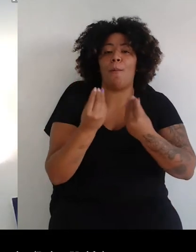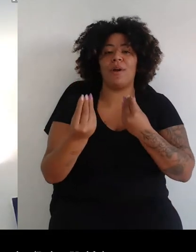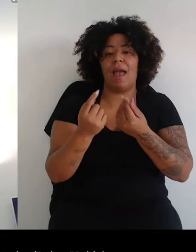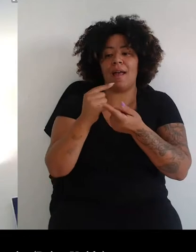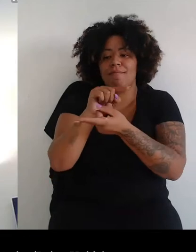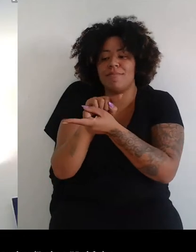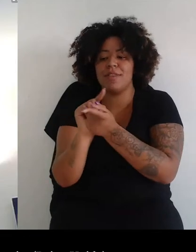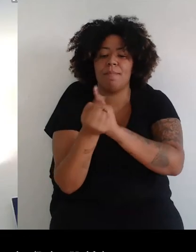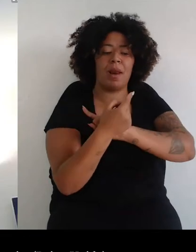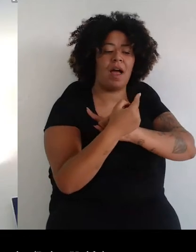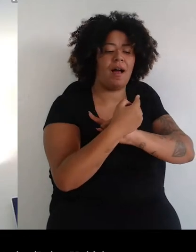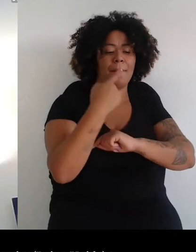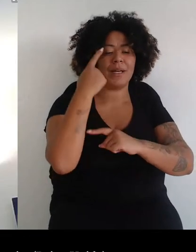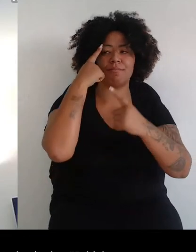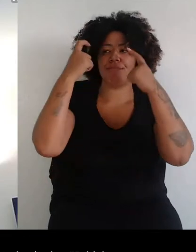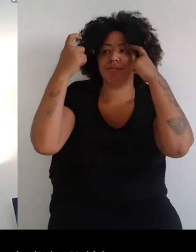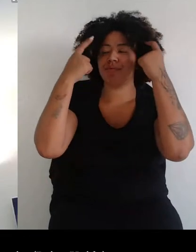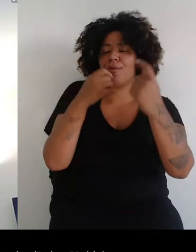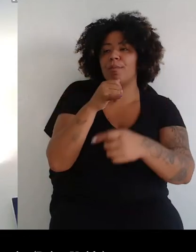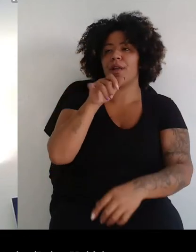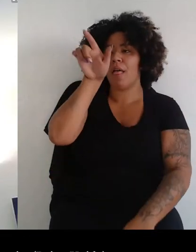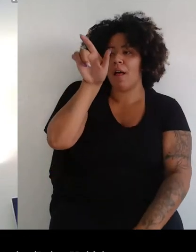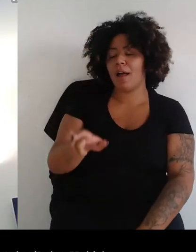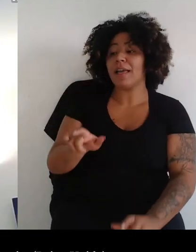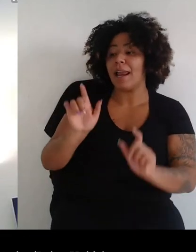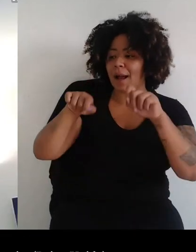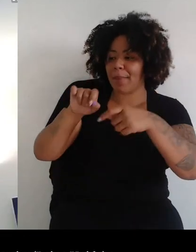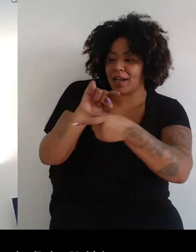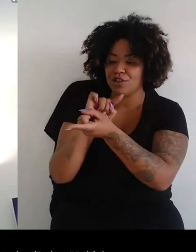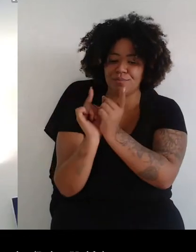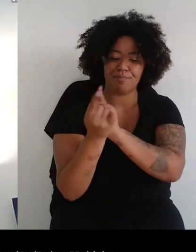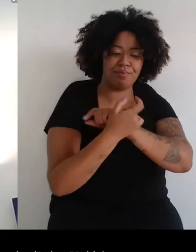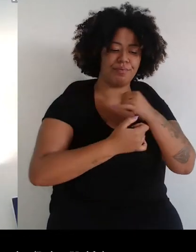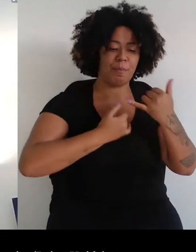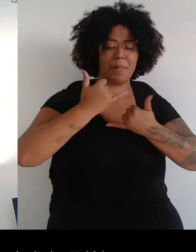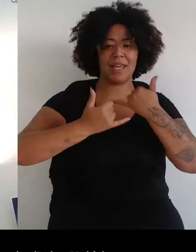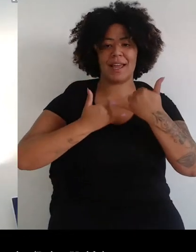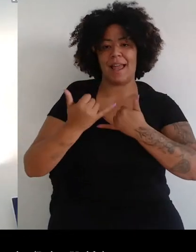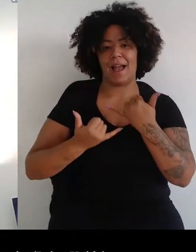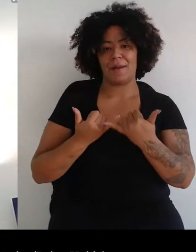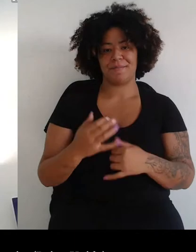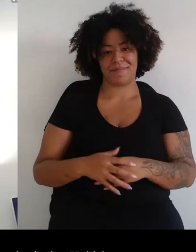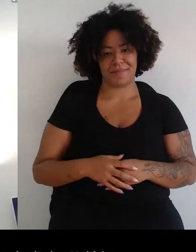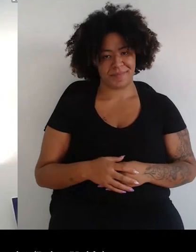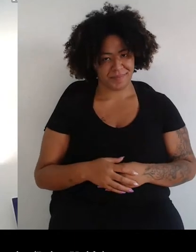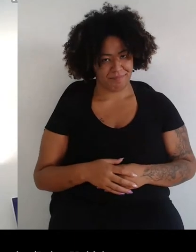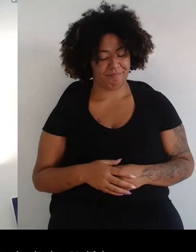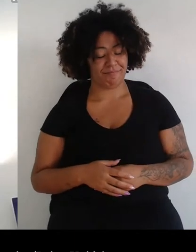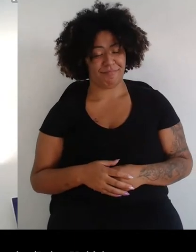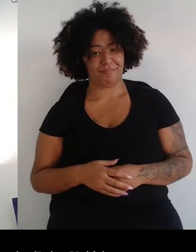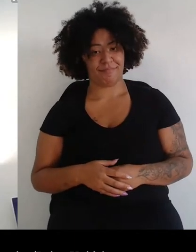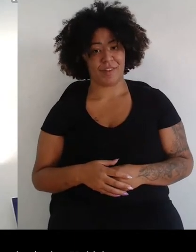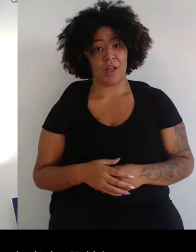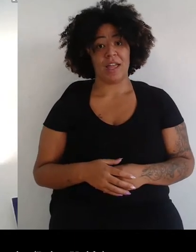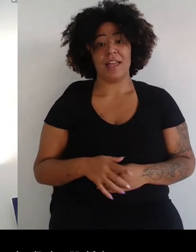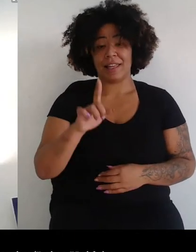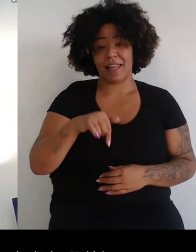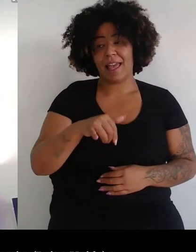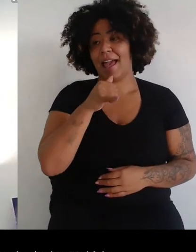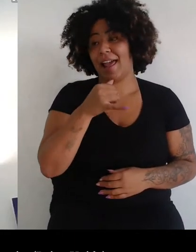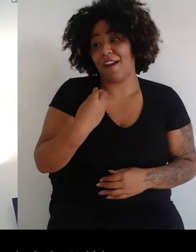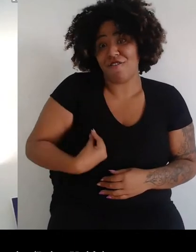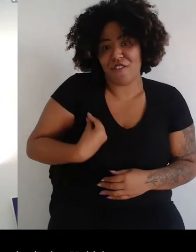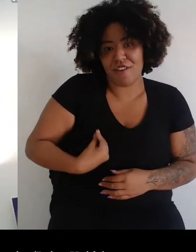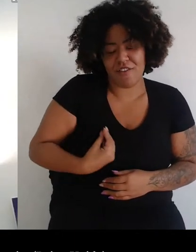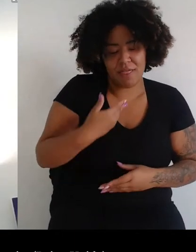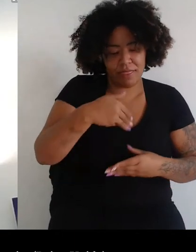bacon por exemplo que conseguia brincar um pouco como o intelectual cosmopolita ou seja